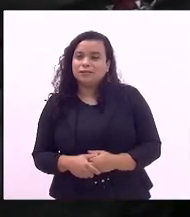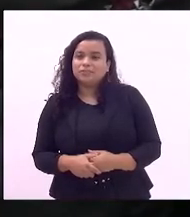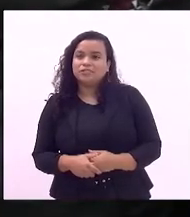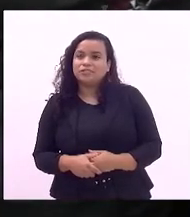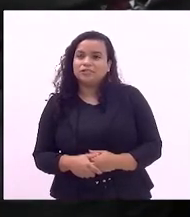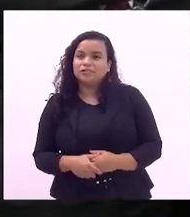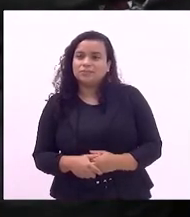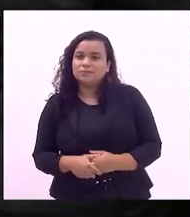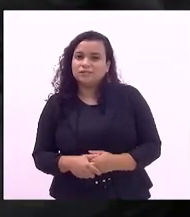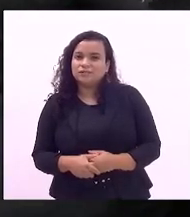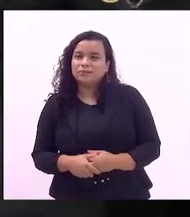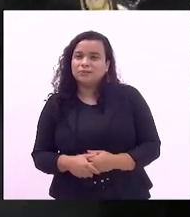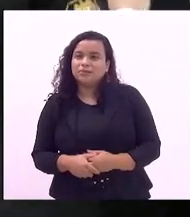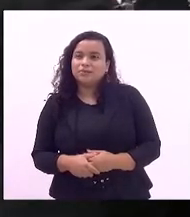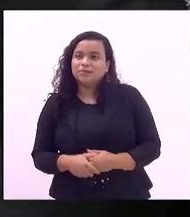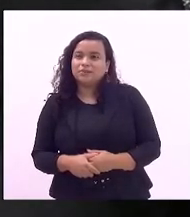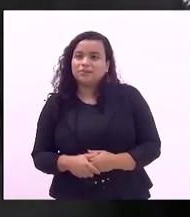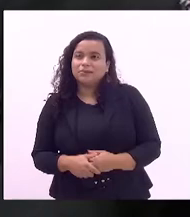G1